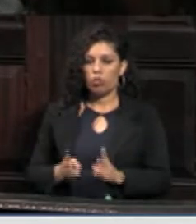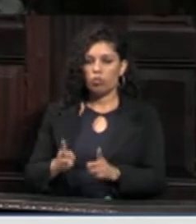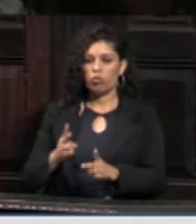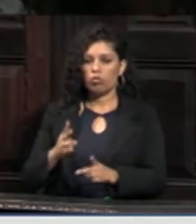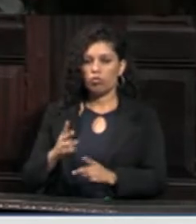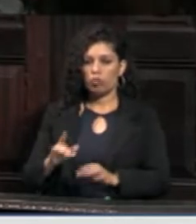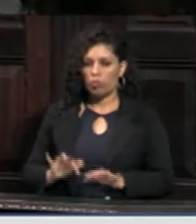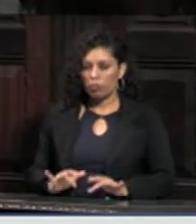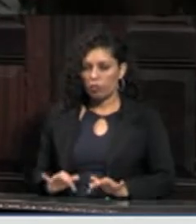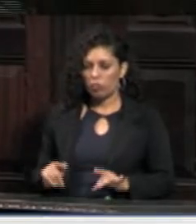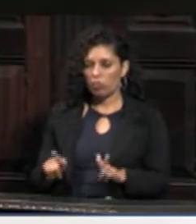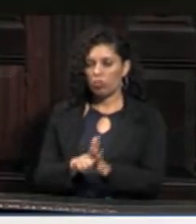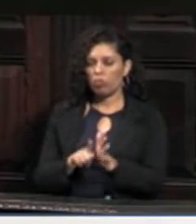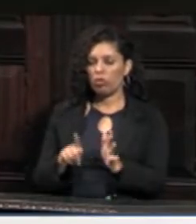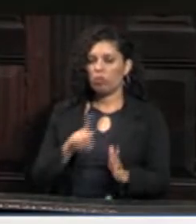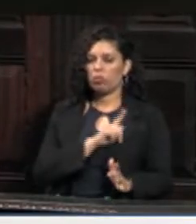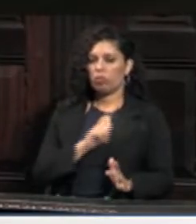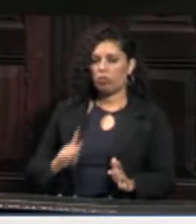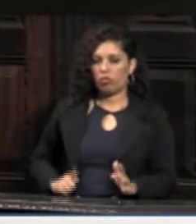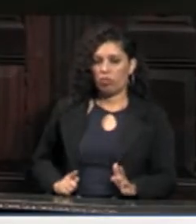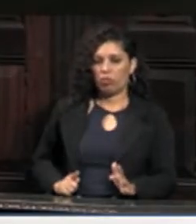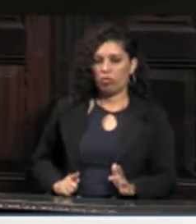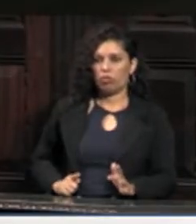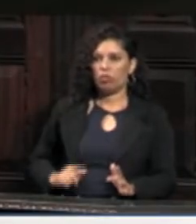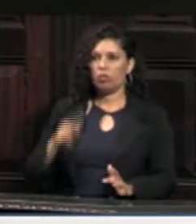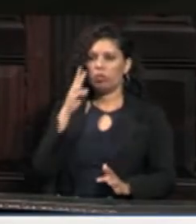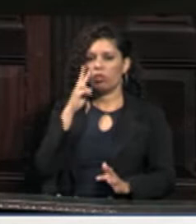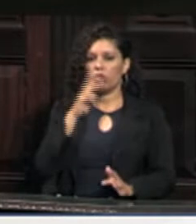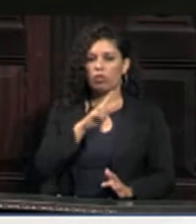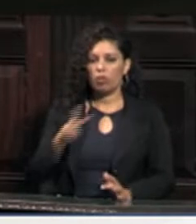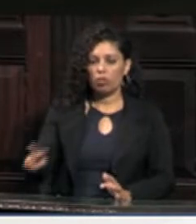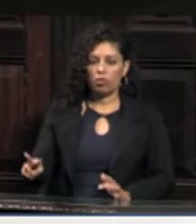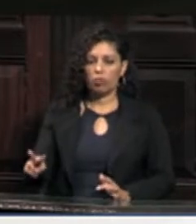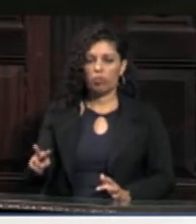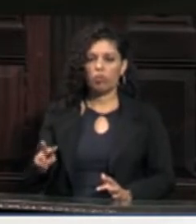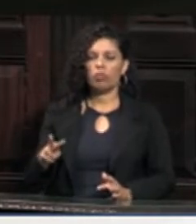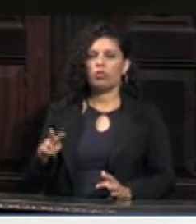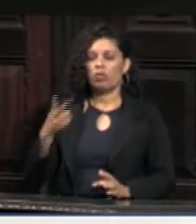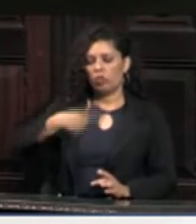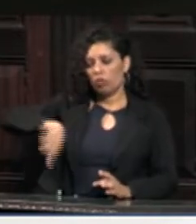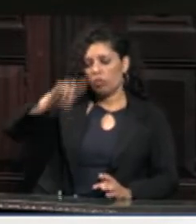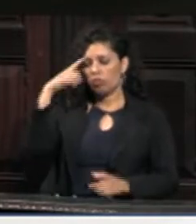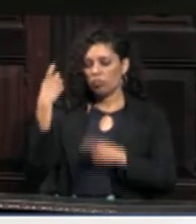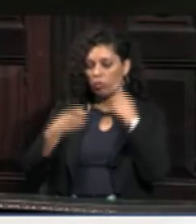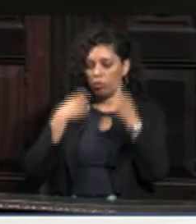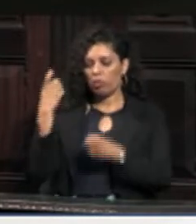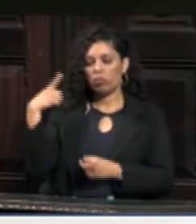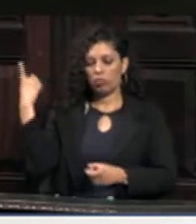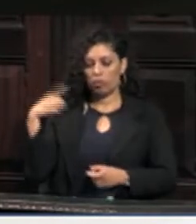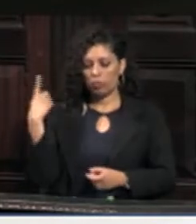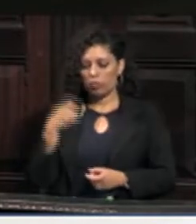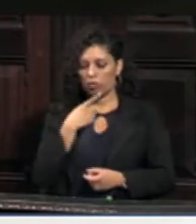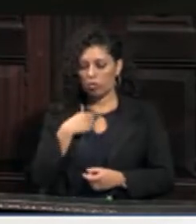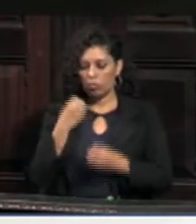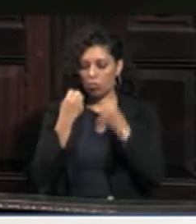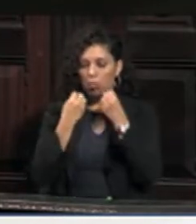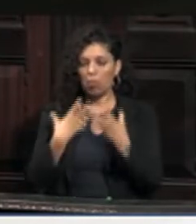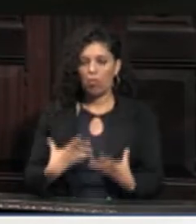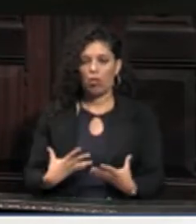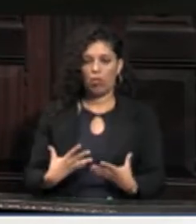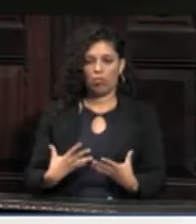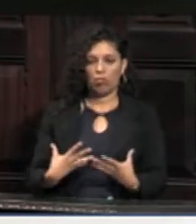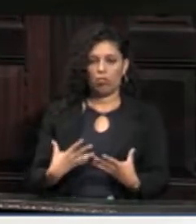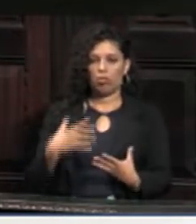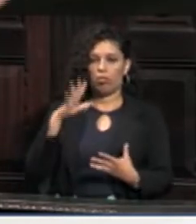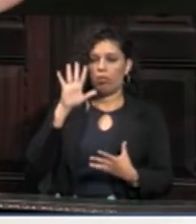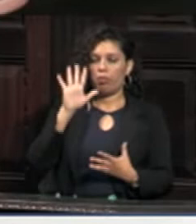a locução, a parte do deputado Dionísio Lins, a preocupação do deputado Dionísio é das melhores possíveis, mas assim, emergência não está aqui no